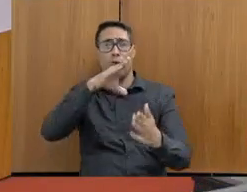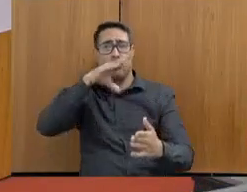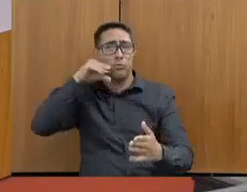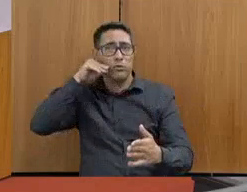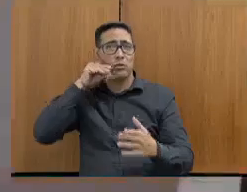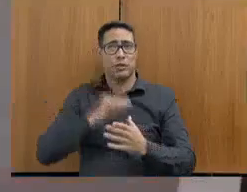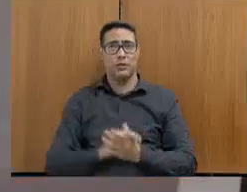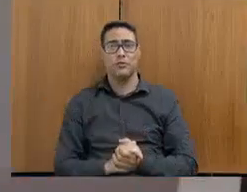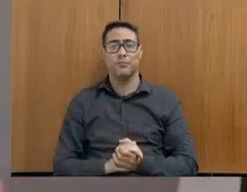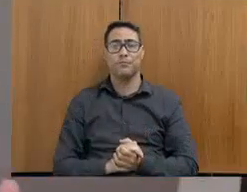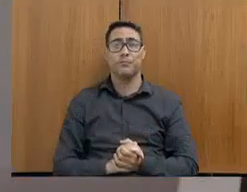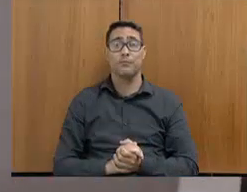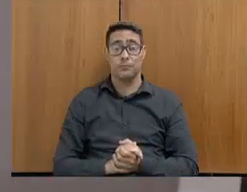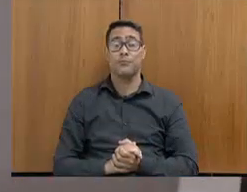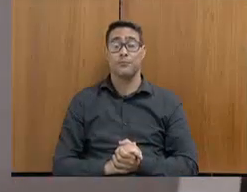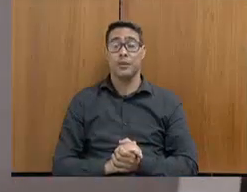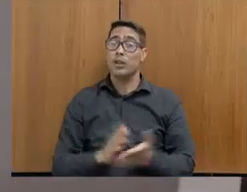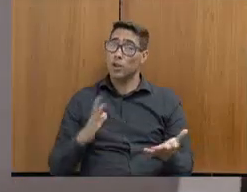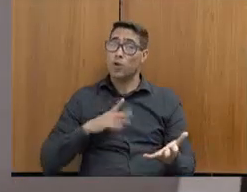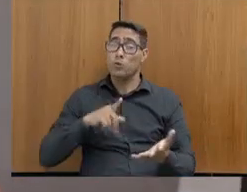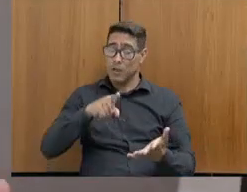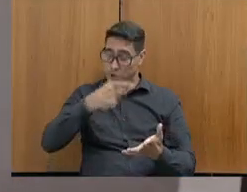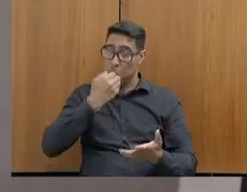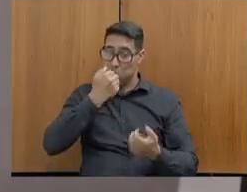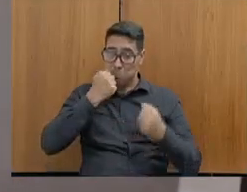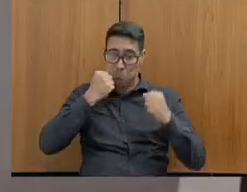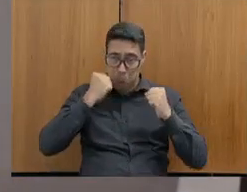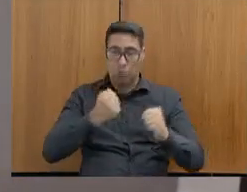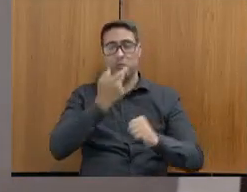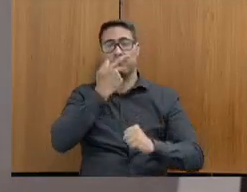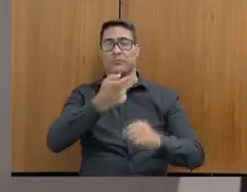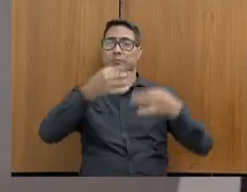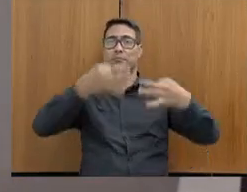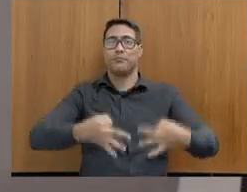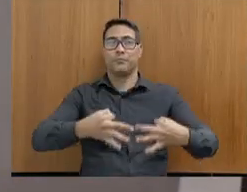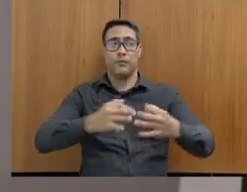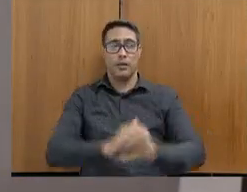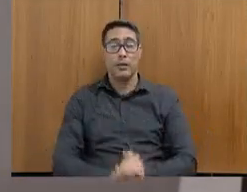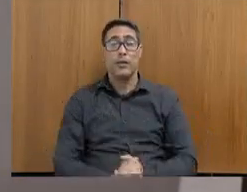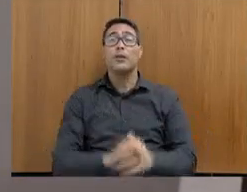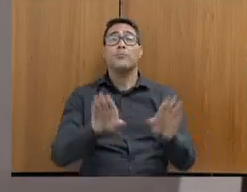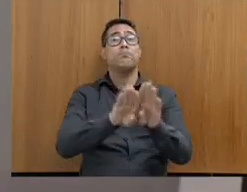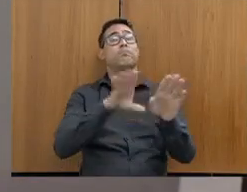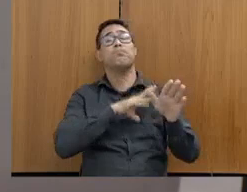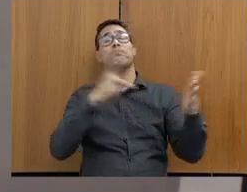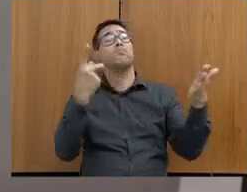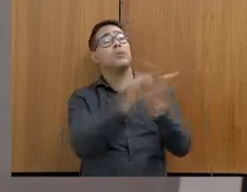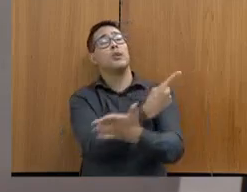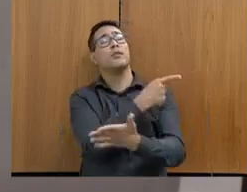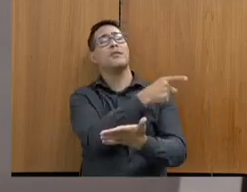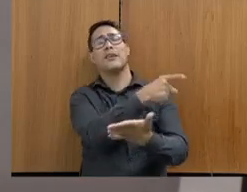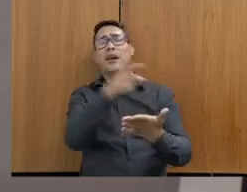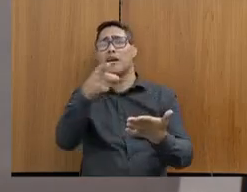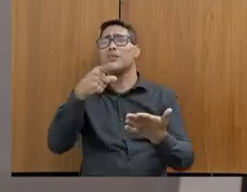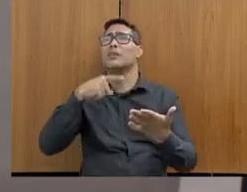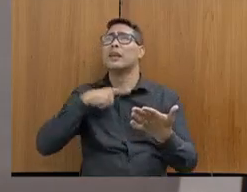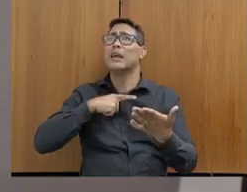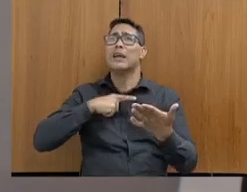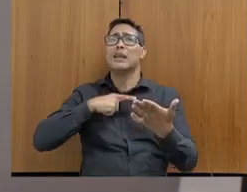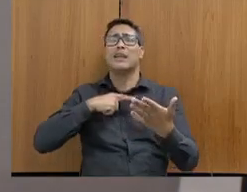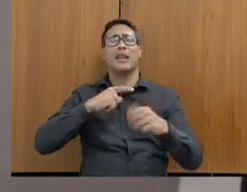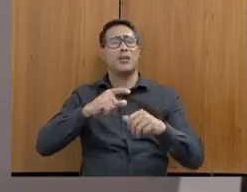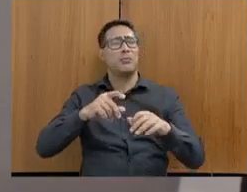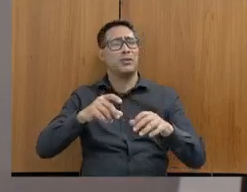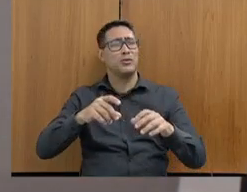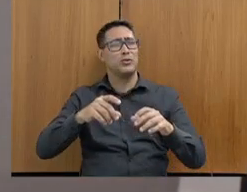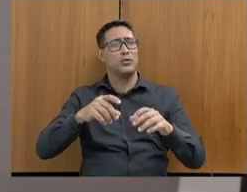então é isso nós podemos afirmar em relação a esses casos né que trazem uma dor enorme eu gostaria